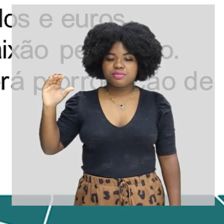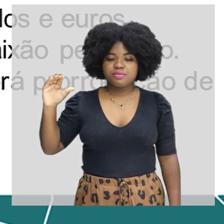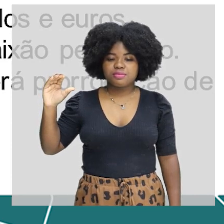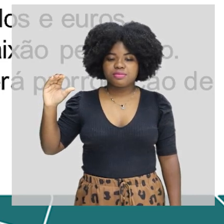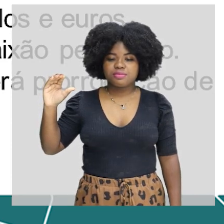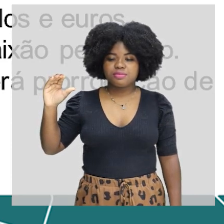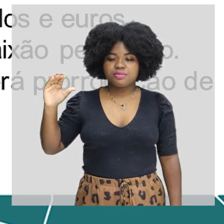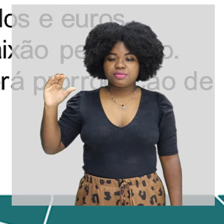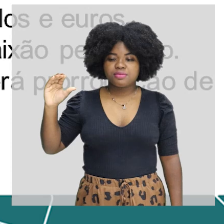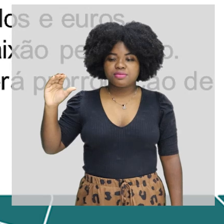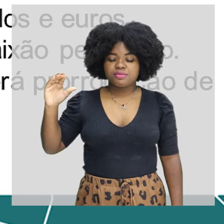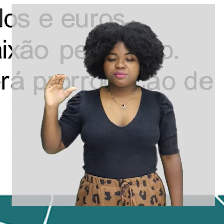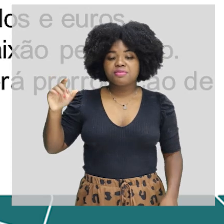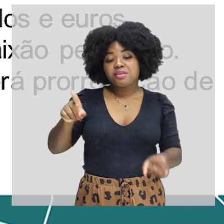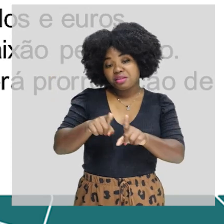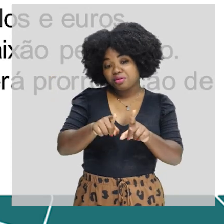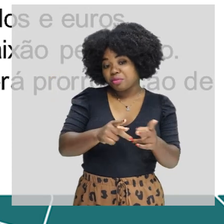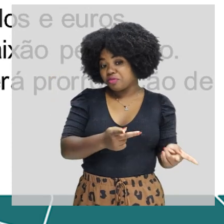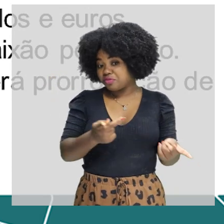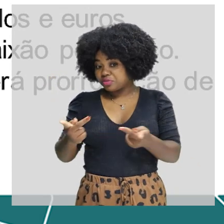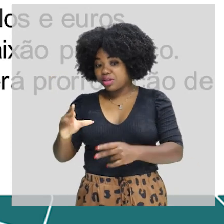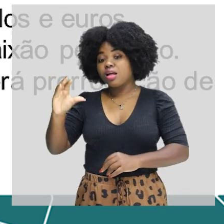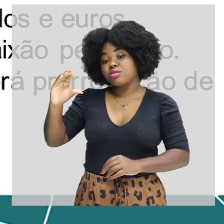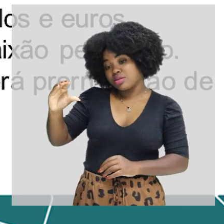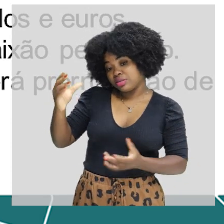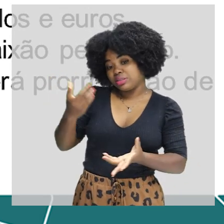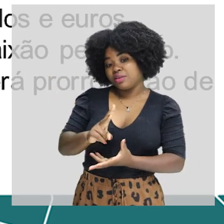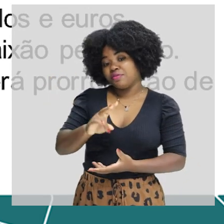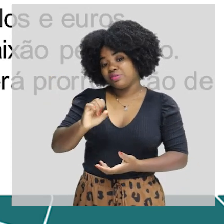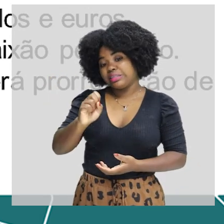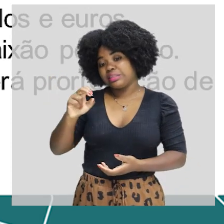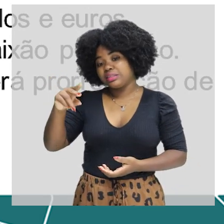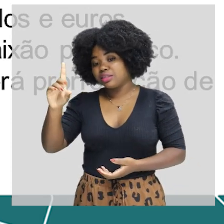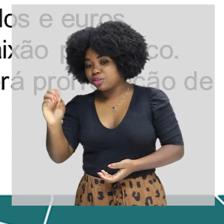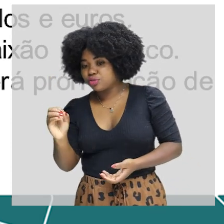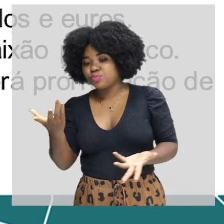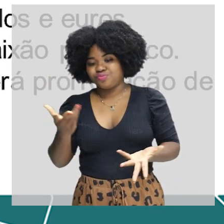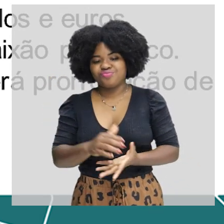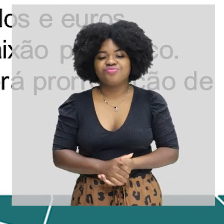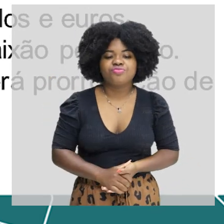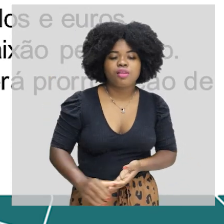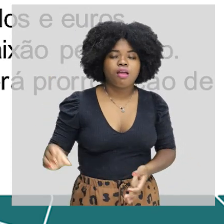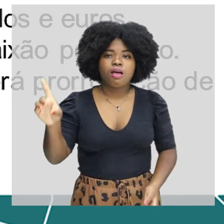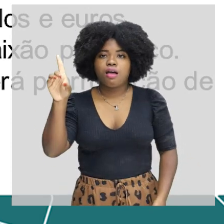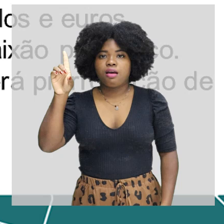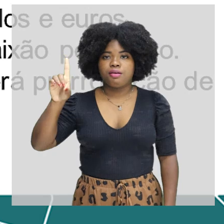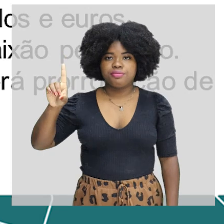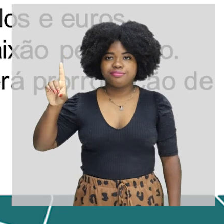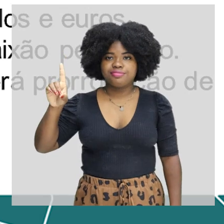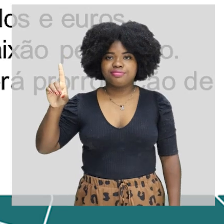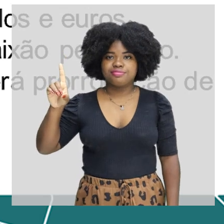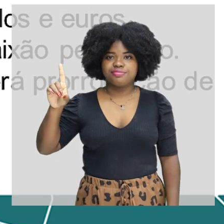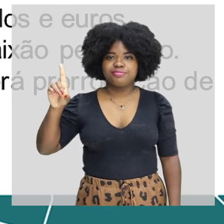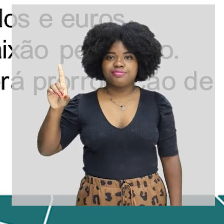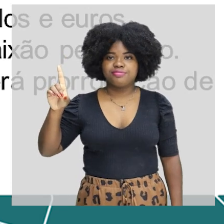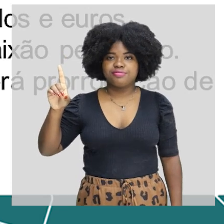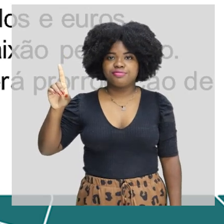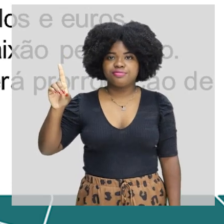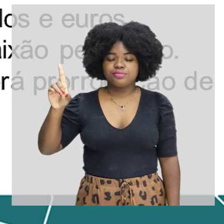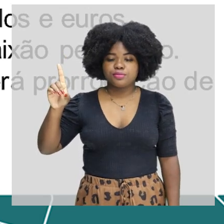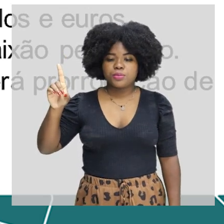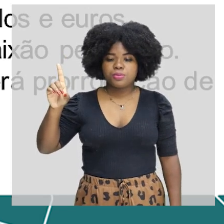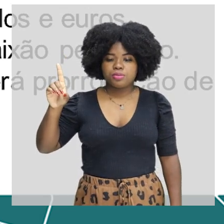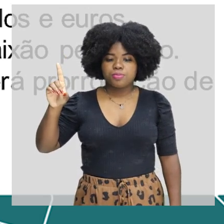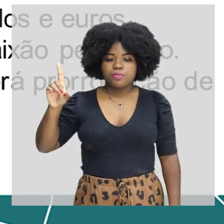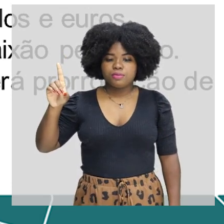euros. Ele também foi visitar, né, gente? Ele visitar ainda visando aqui títulos e euros. Construir impérios a partir do